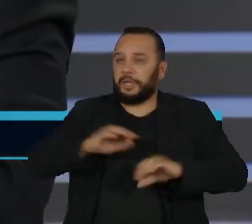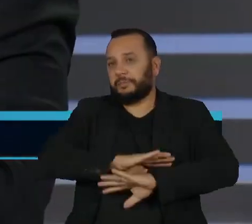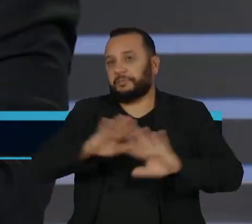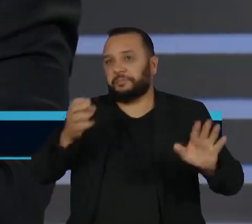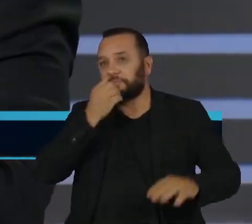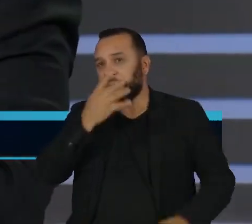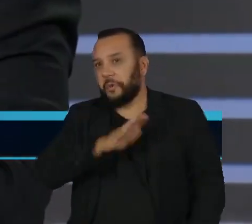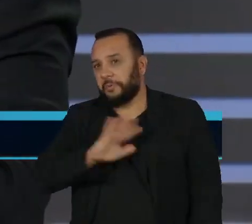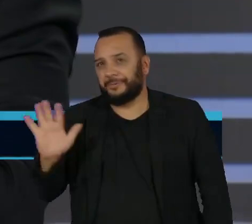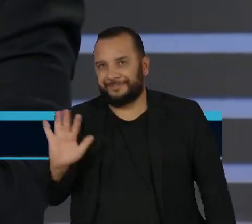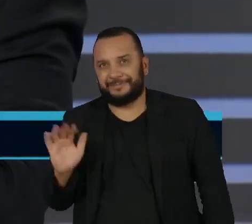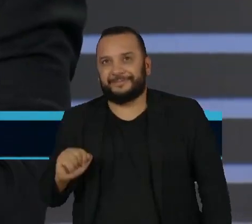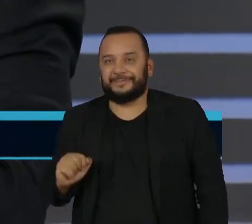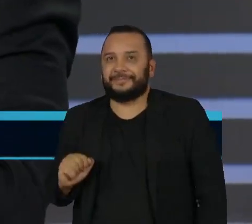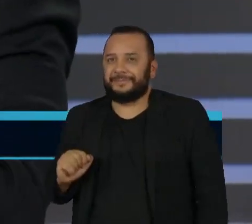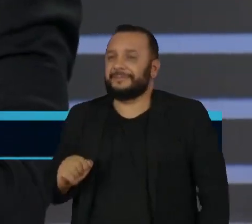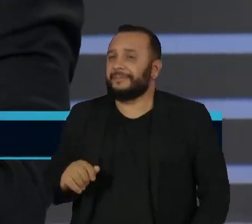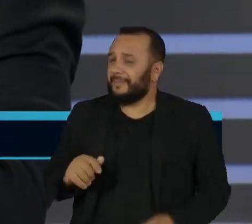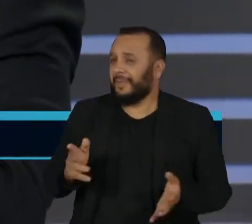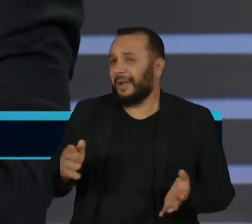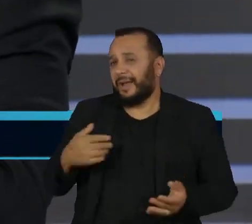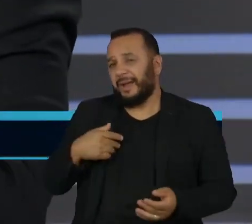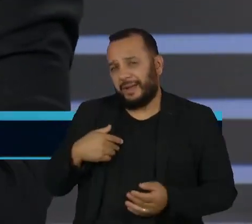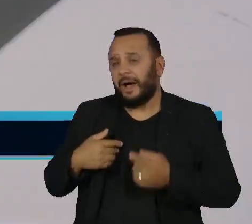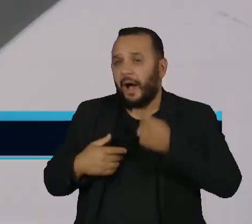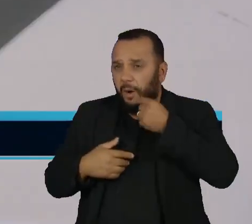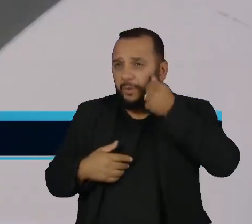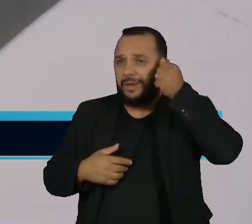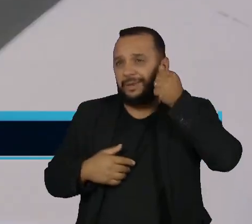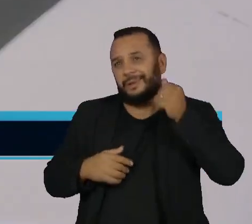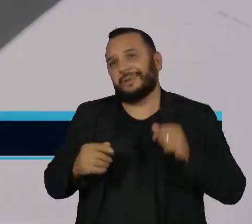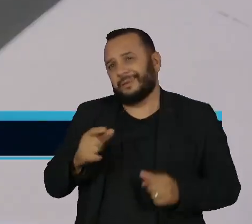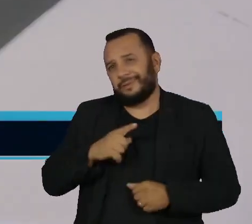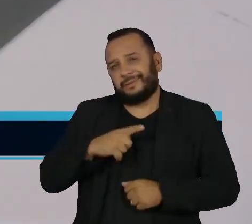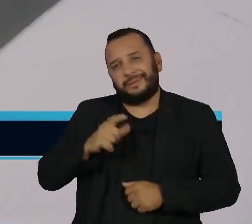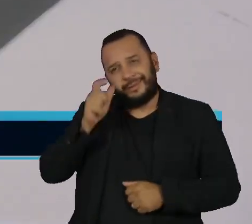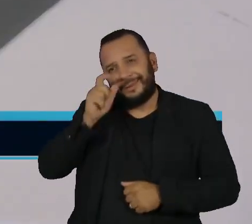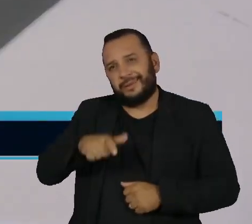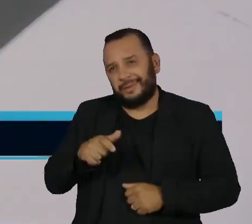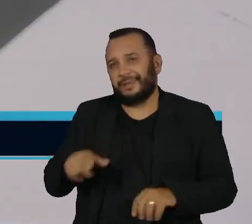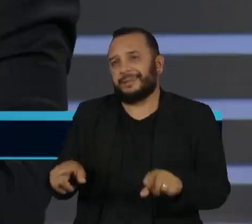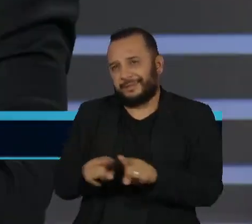o veto. É o que o Oscar falou. Né? Interessa à Hungria também que haja uma composição nesse momento.